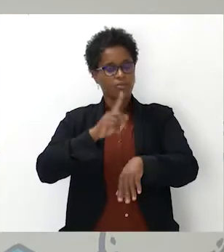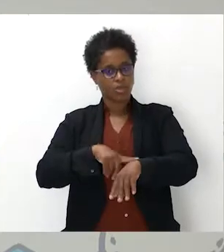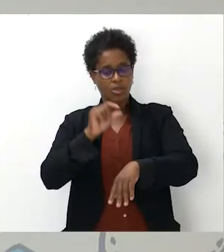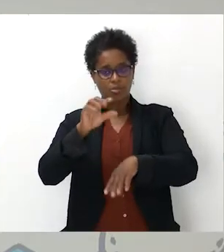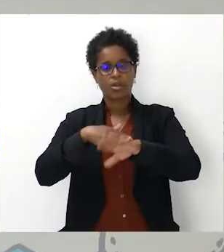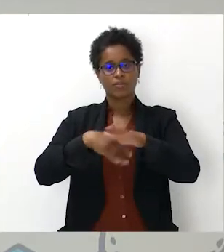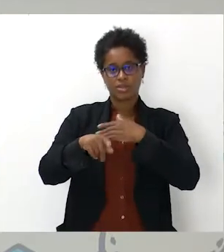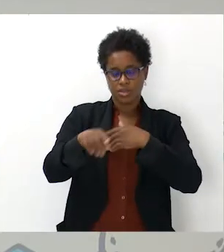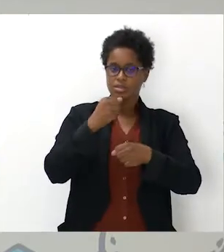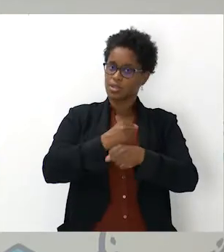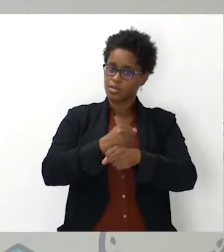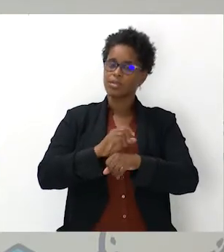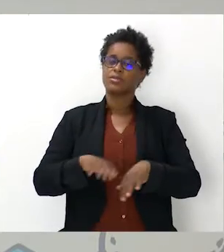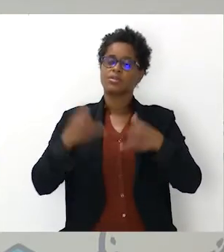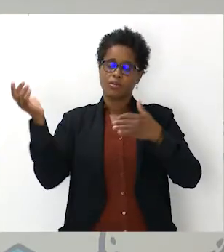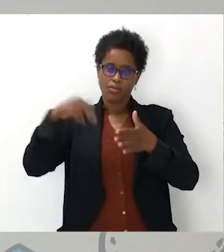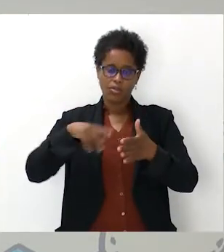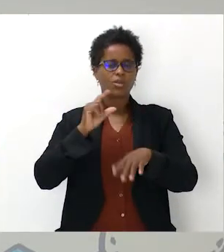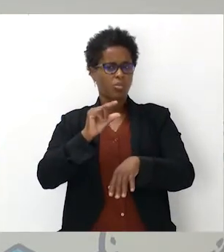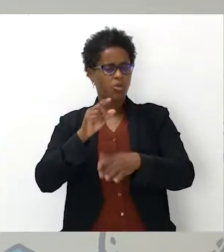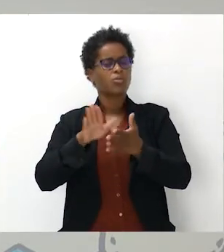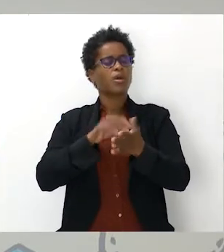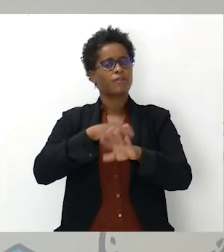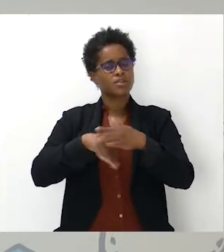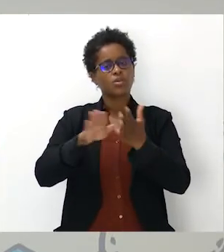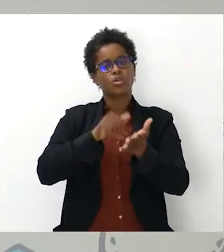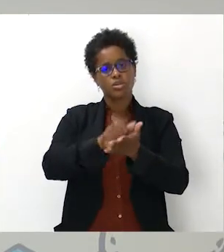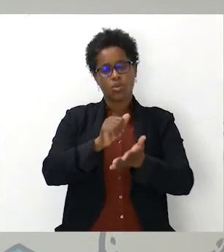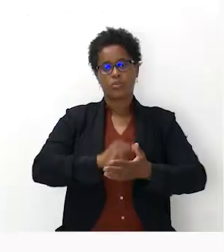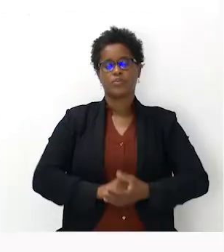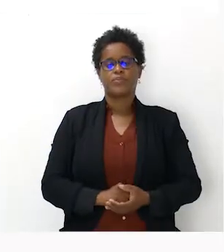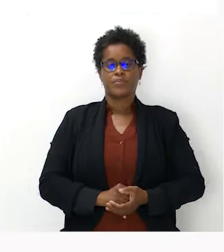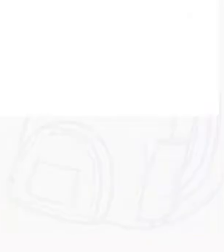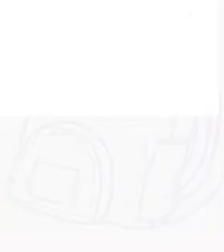para resolver este exercício. Volto daqui a pouco para fazer a sua correção.